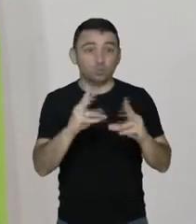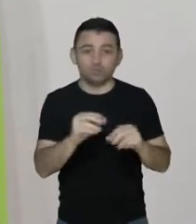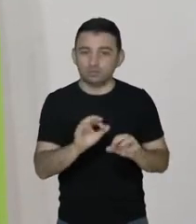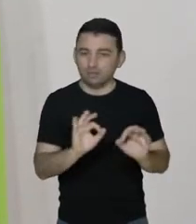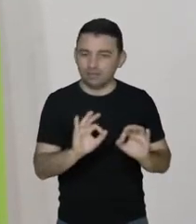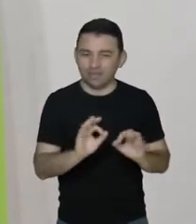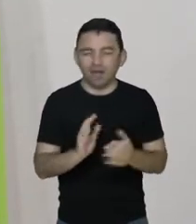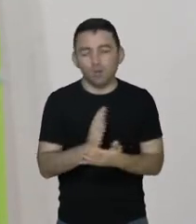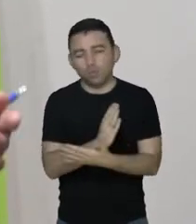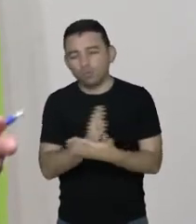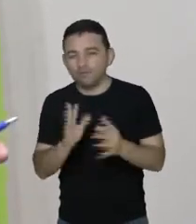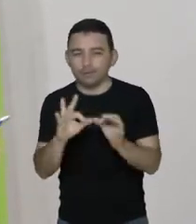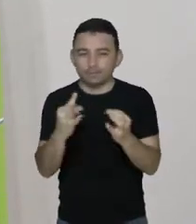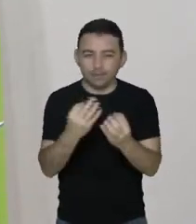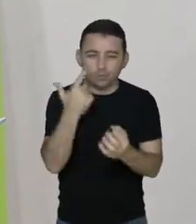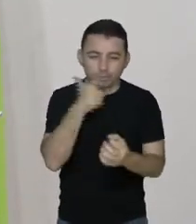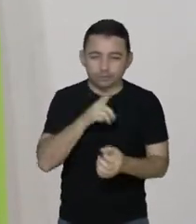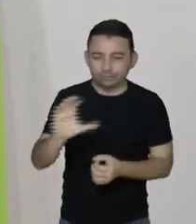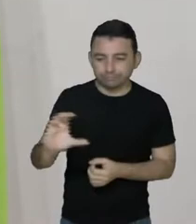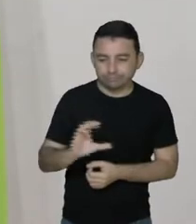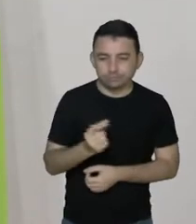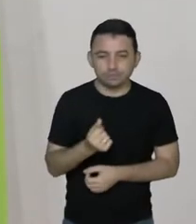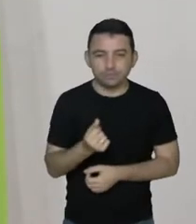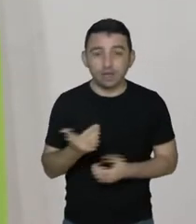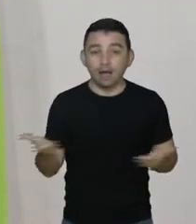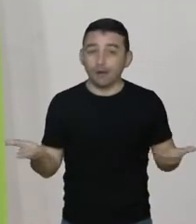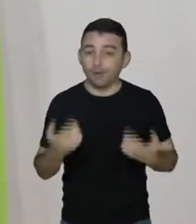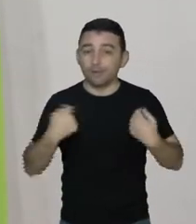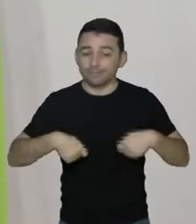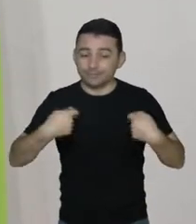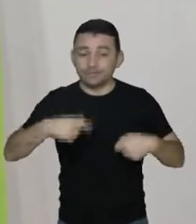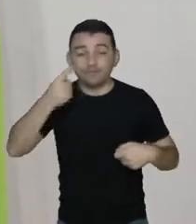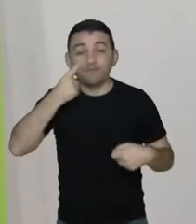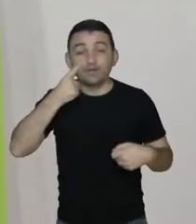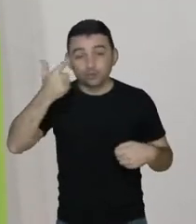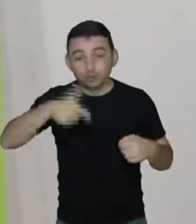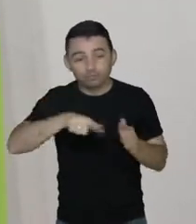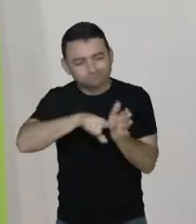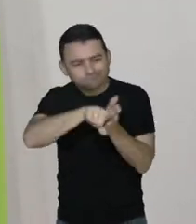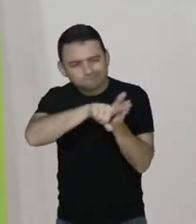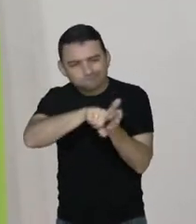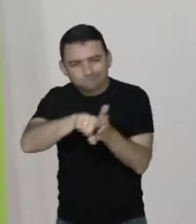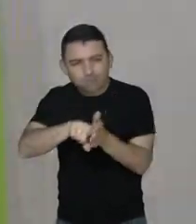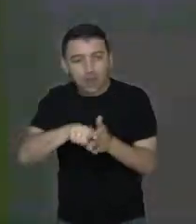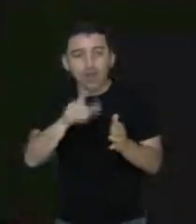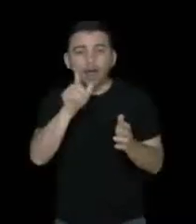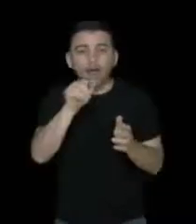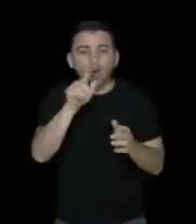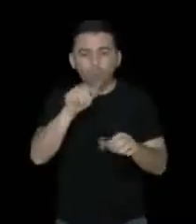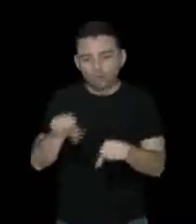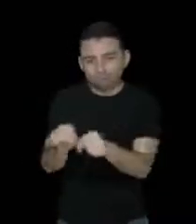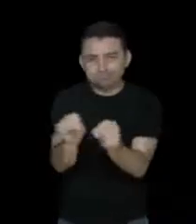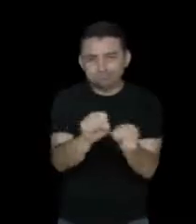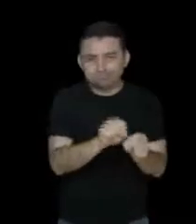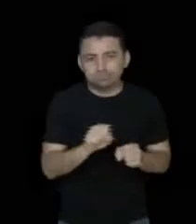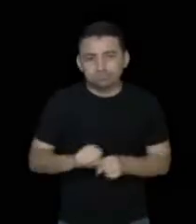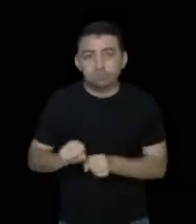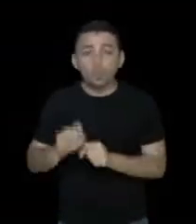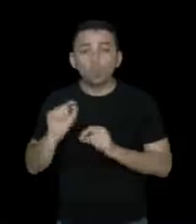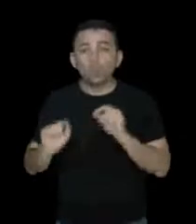famílias agora nós vamos precisar fazer todo um levantamento do que as águas estragaram em Santa Catarina